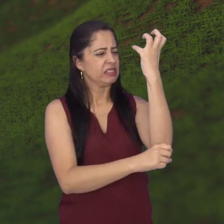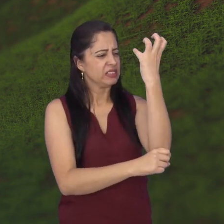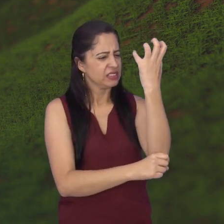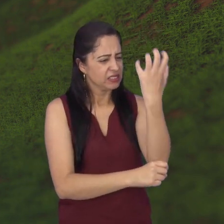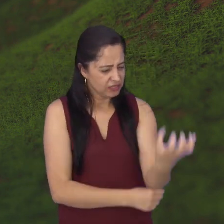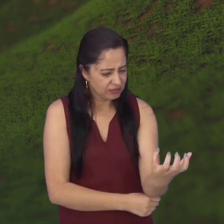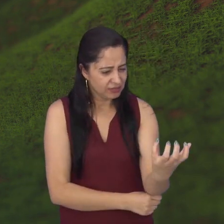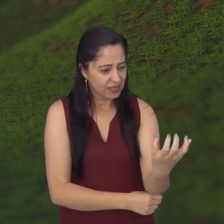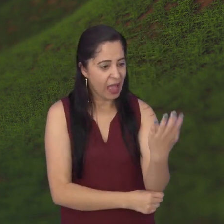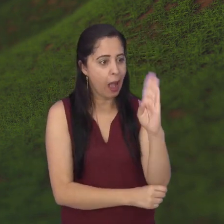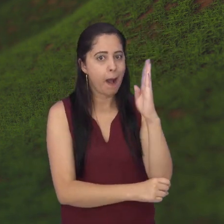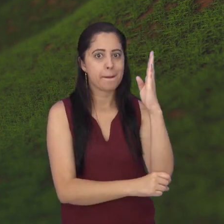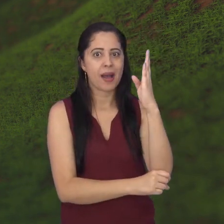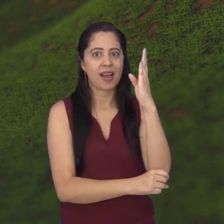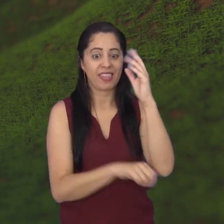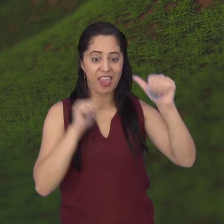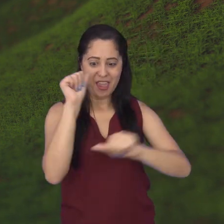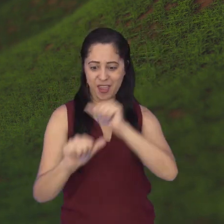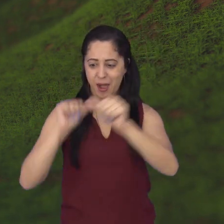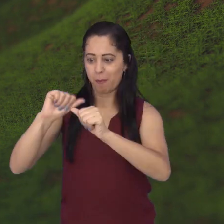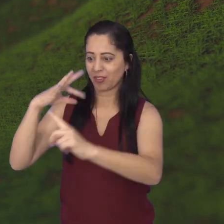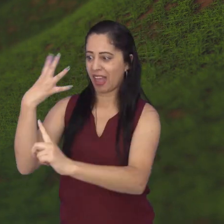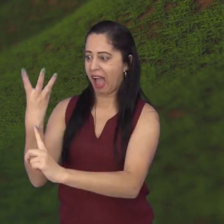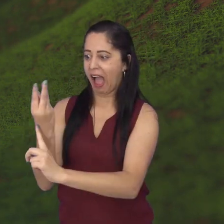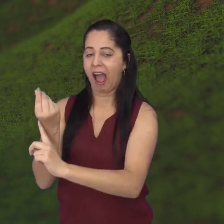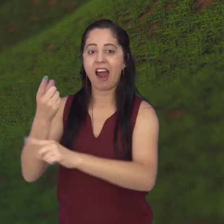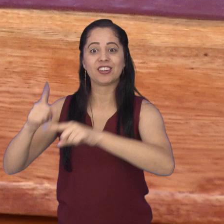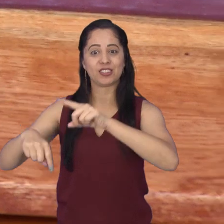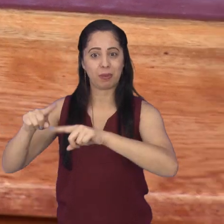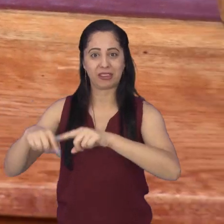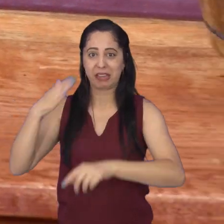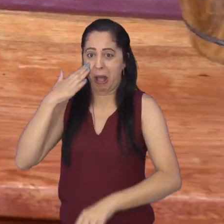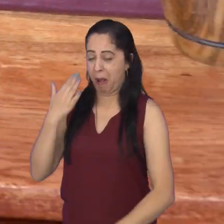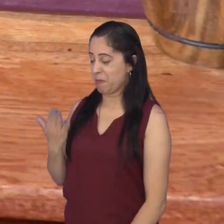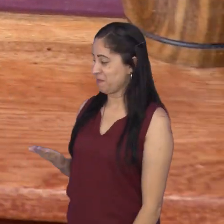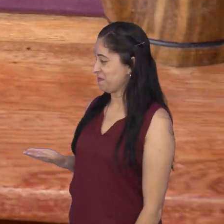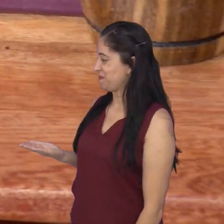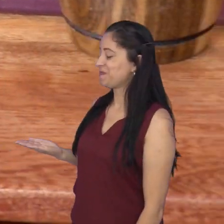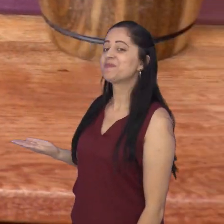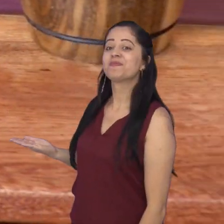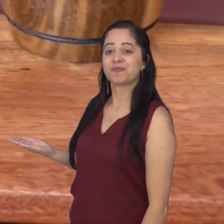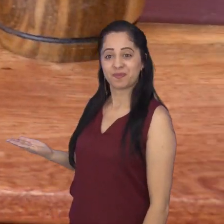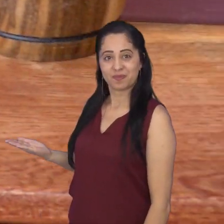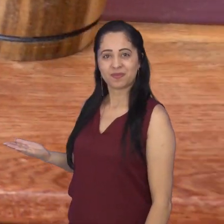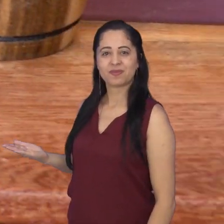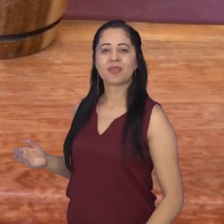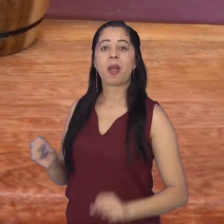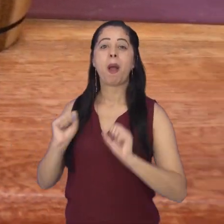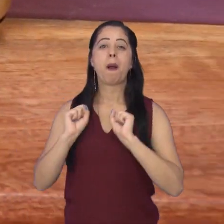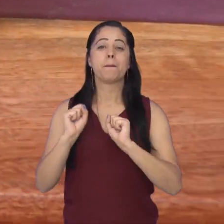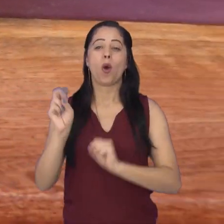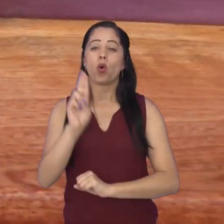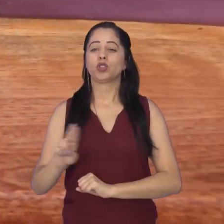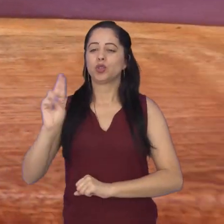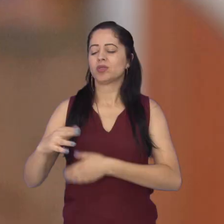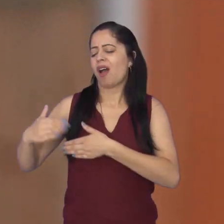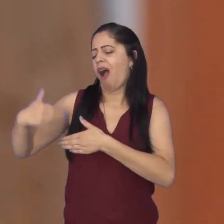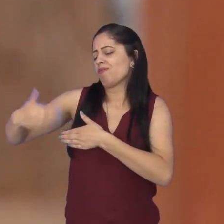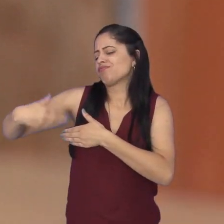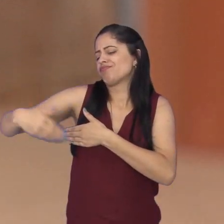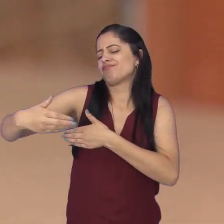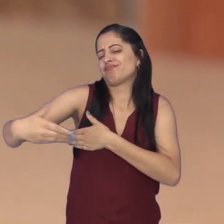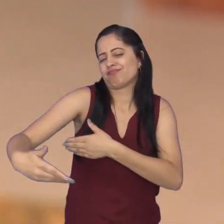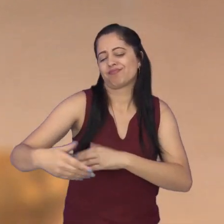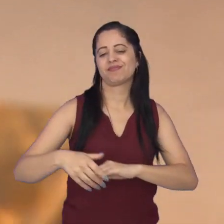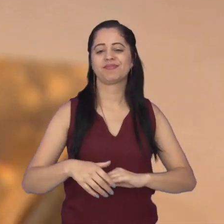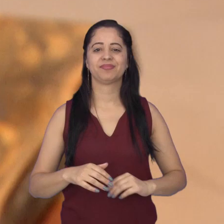a madeira pode se transformar em belas obras de arte e servir de mobiliário por muitos anos.